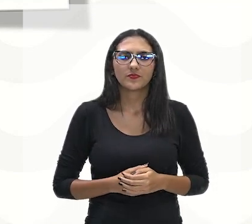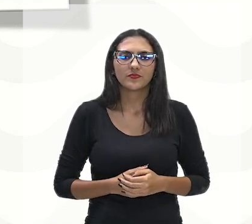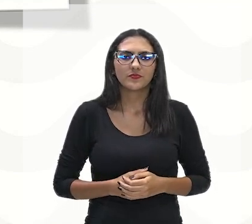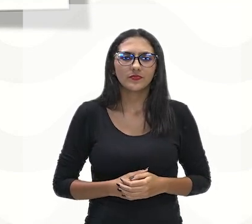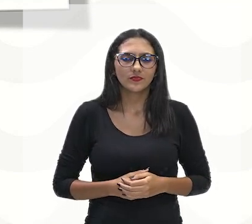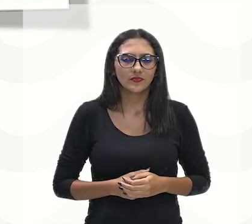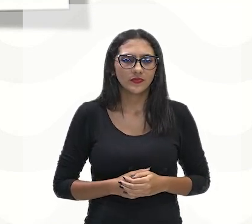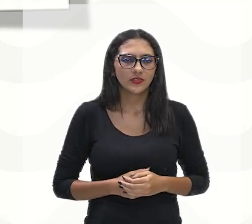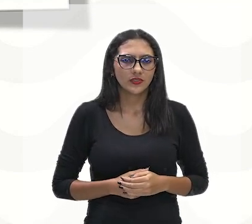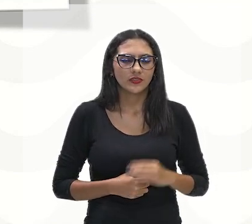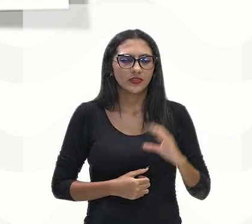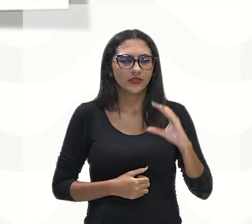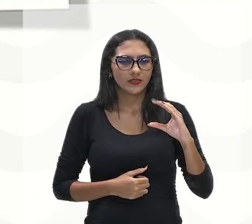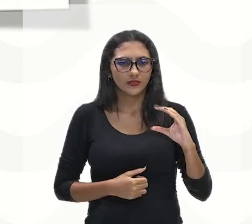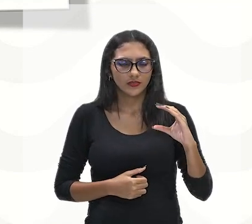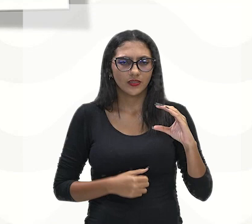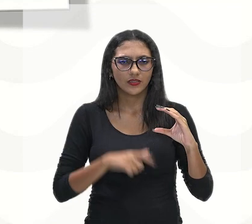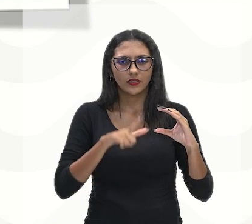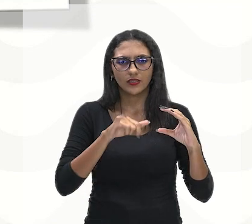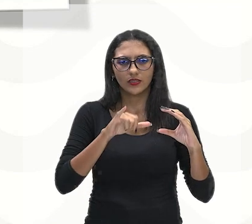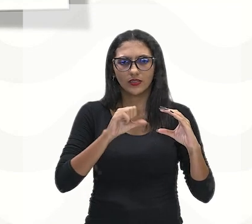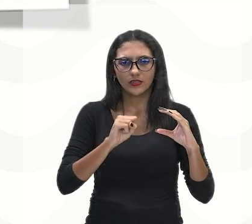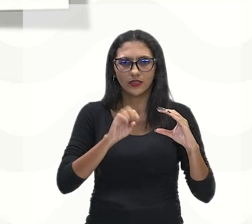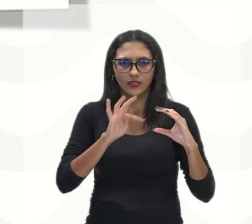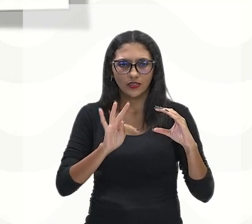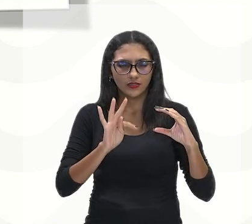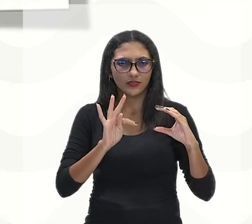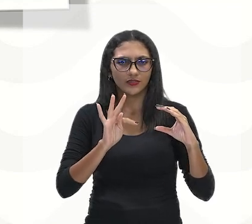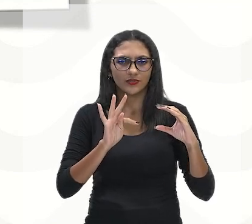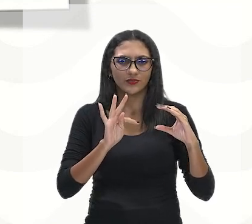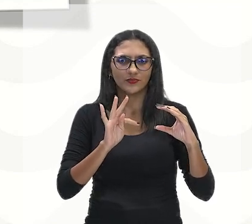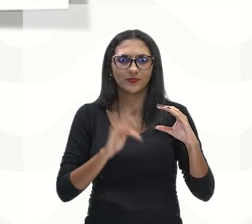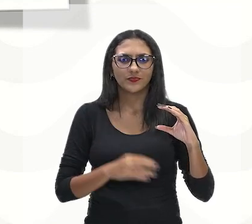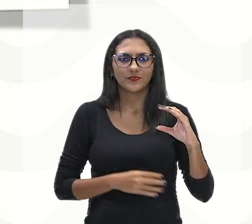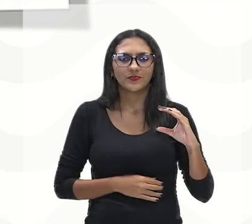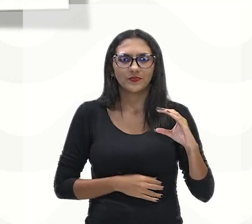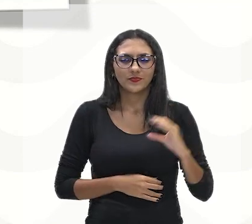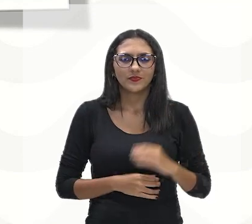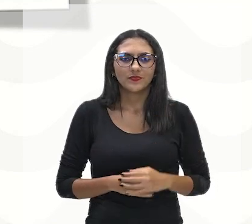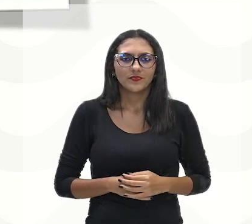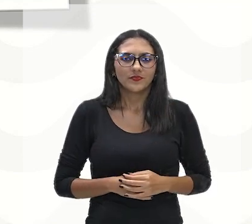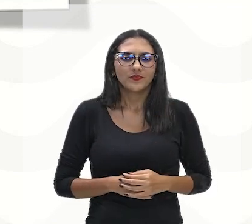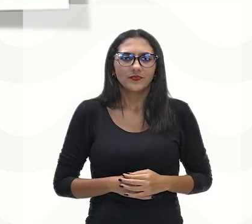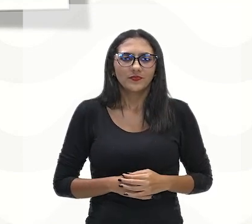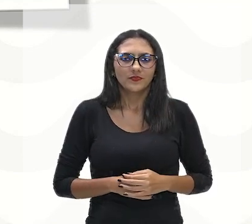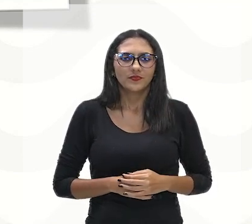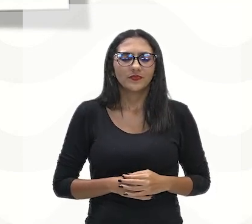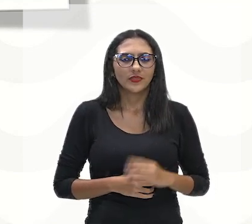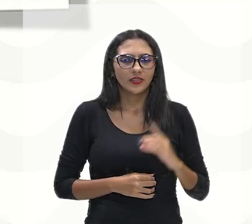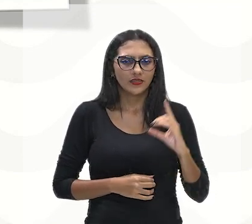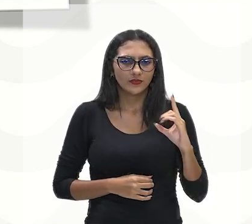Letter C, list, que é uma lista. E letter D,